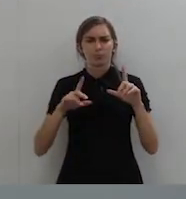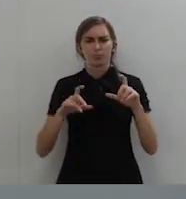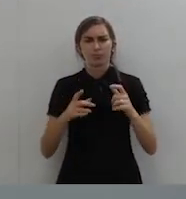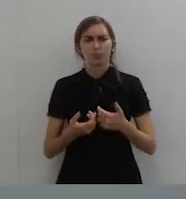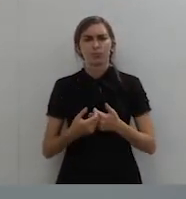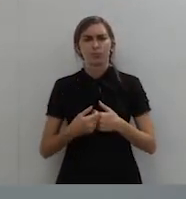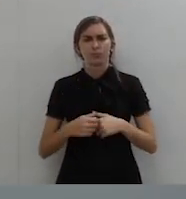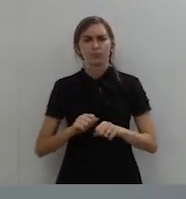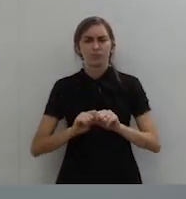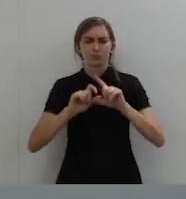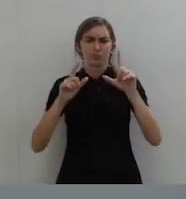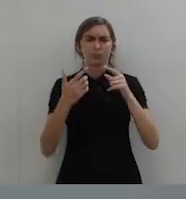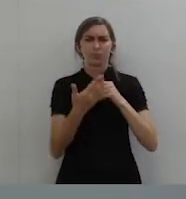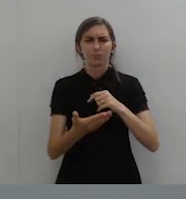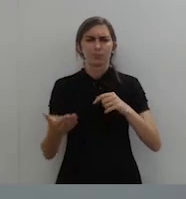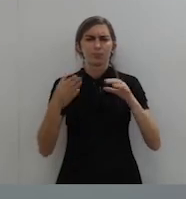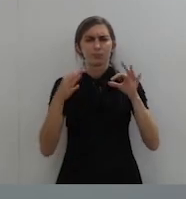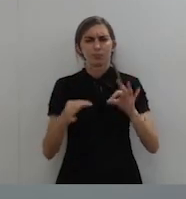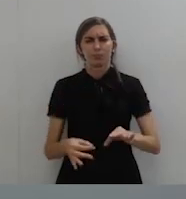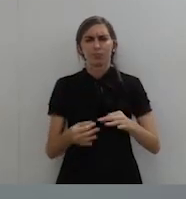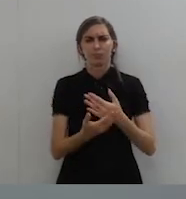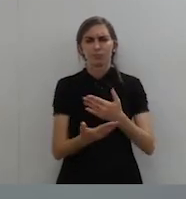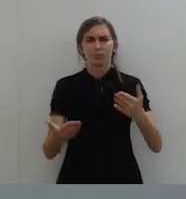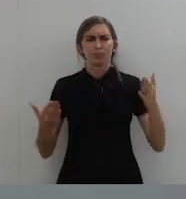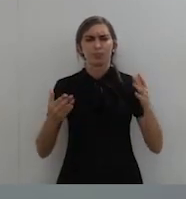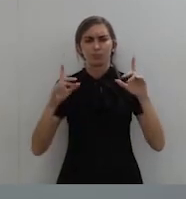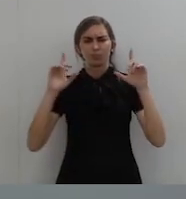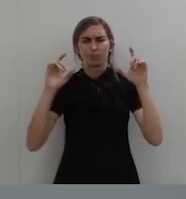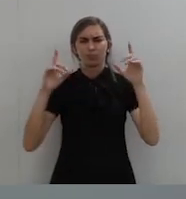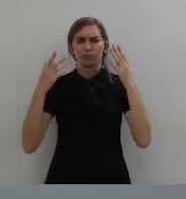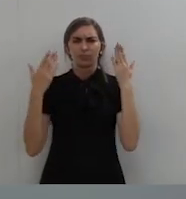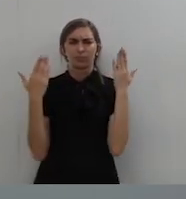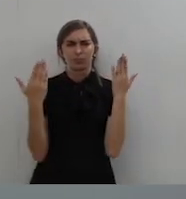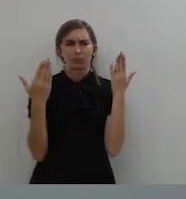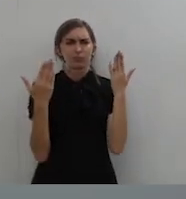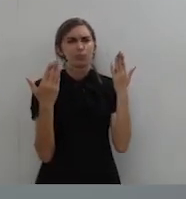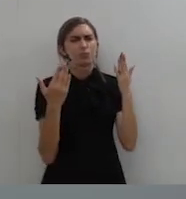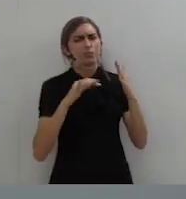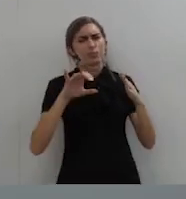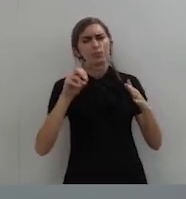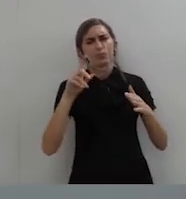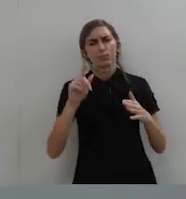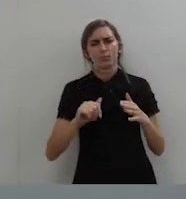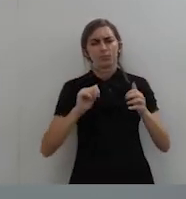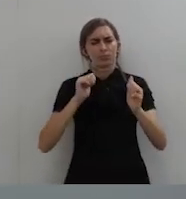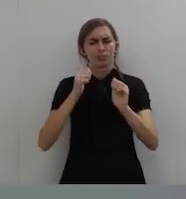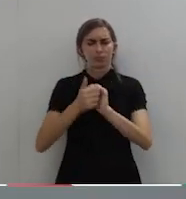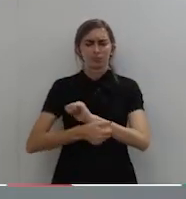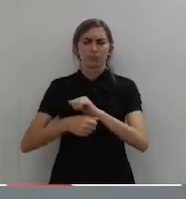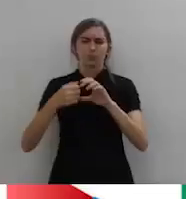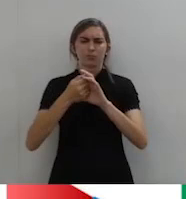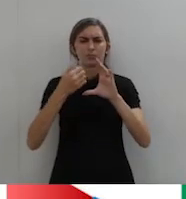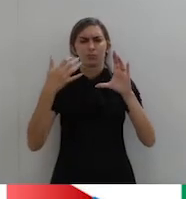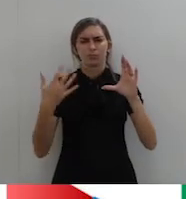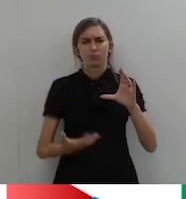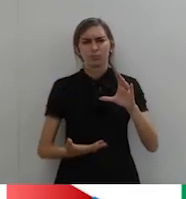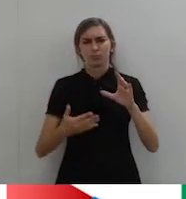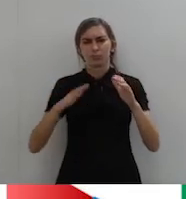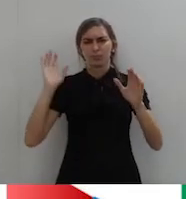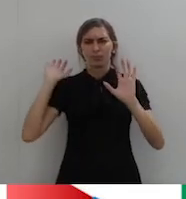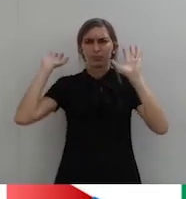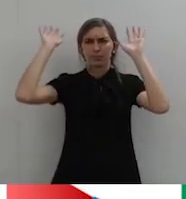tela, aparece aí justamente uma imagem de um jogo esportivo que caracterizaria